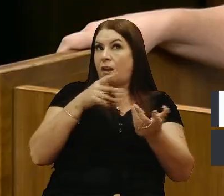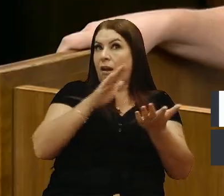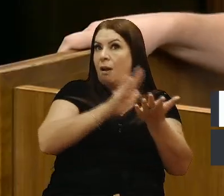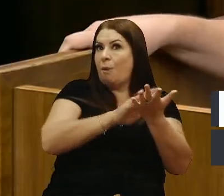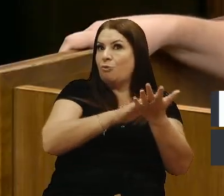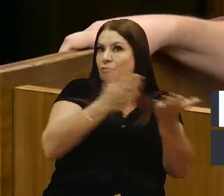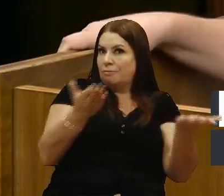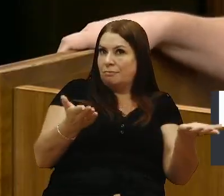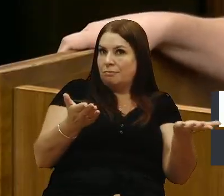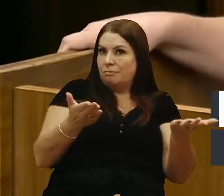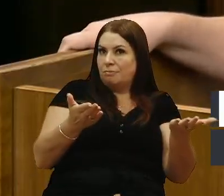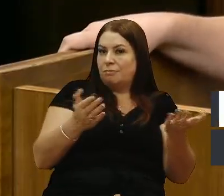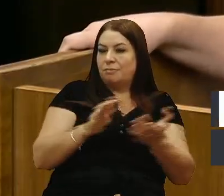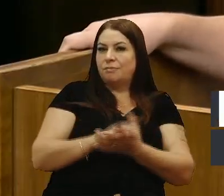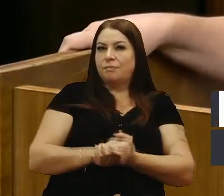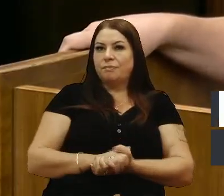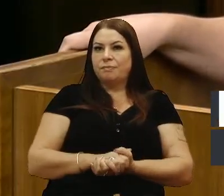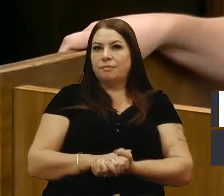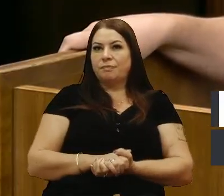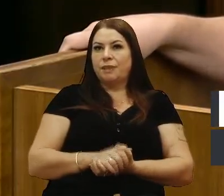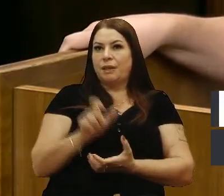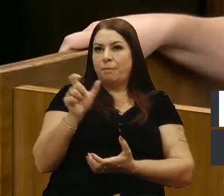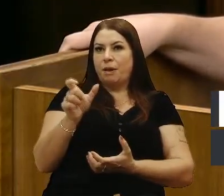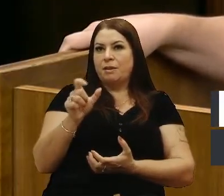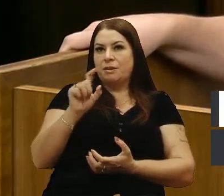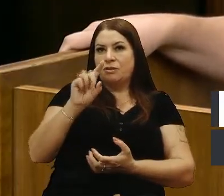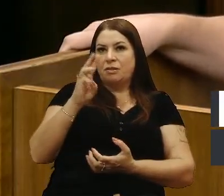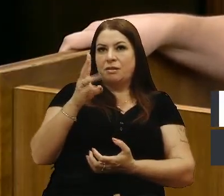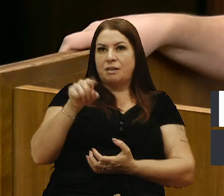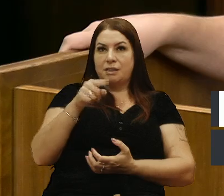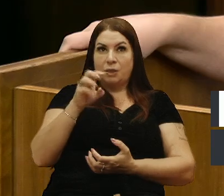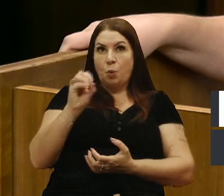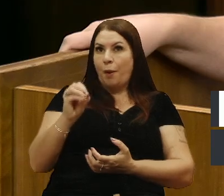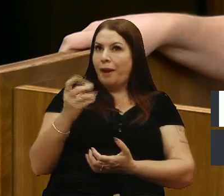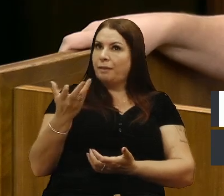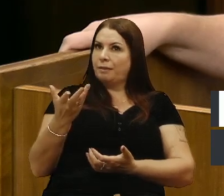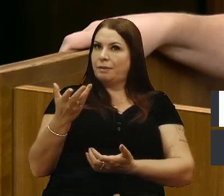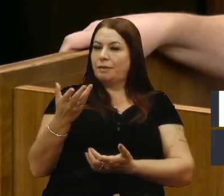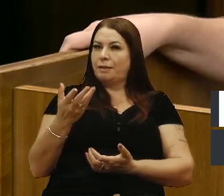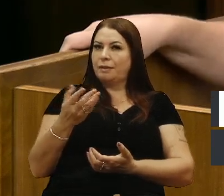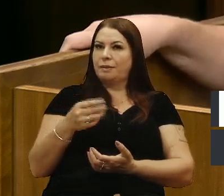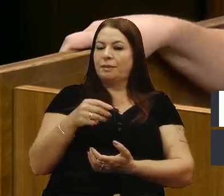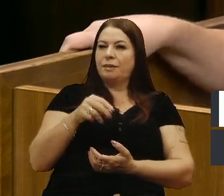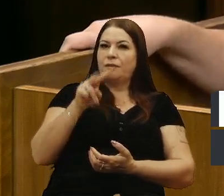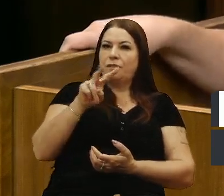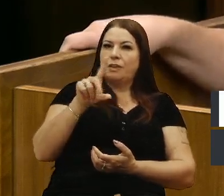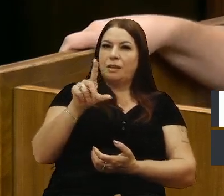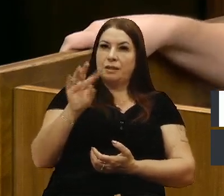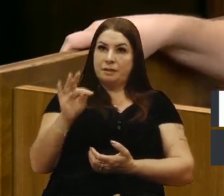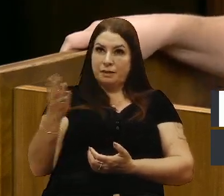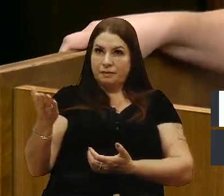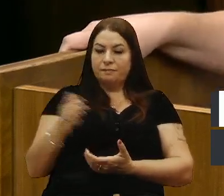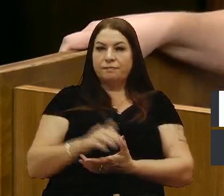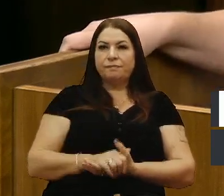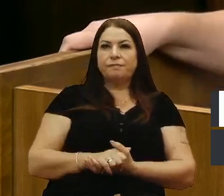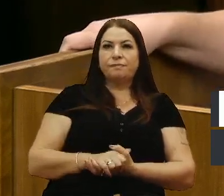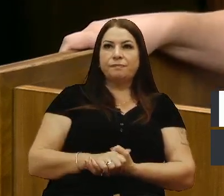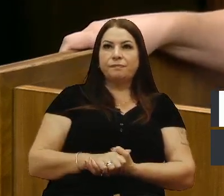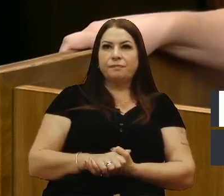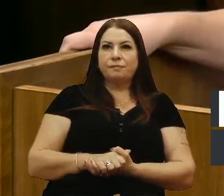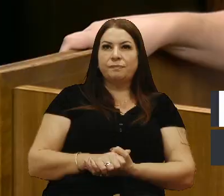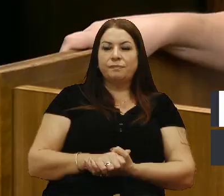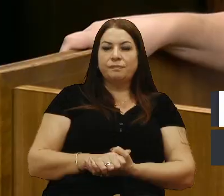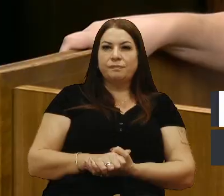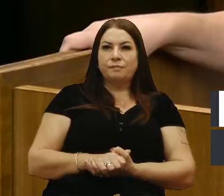aplaudindo a passagem a 13,50, o VLT, né? Pode colocar ali,